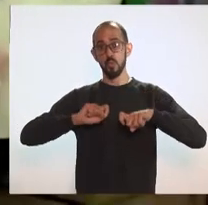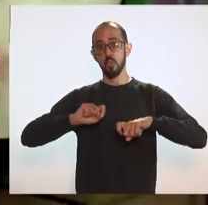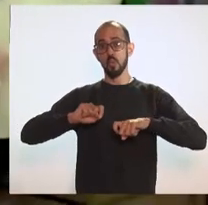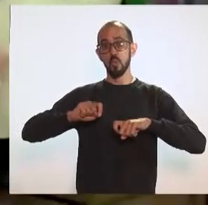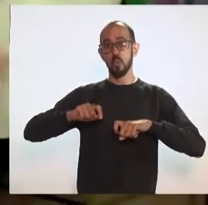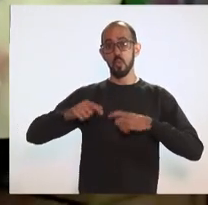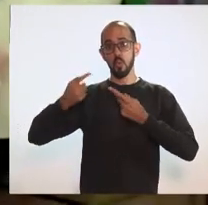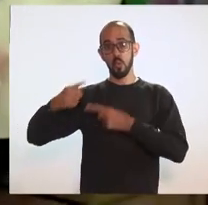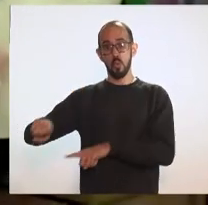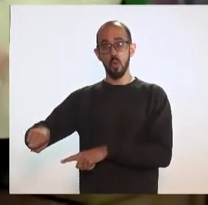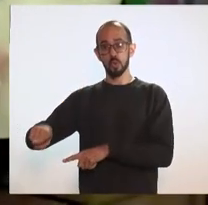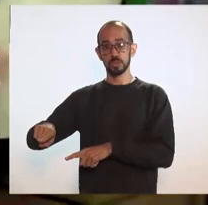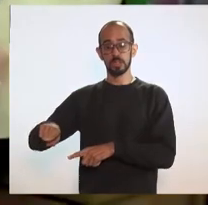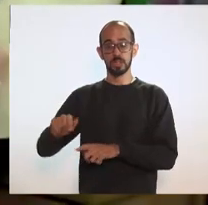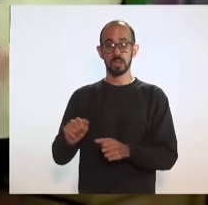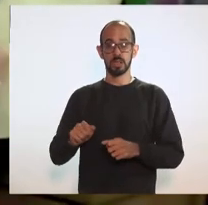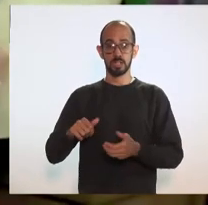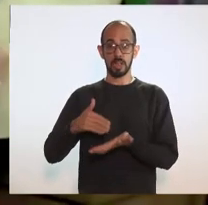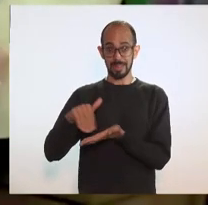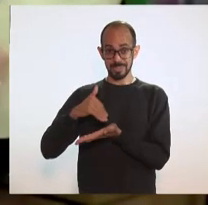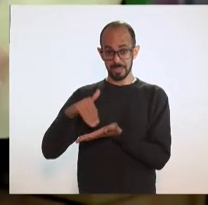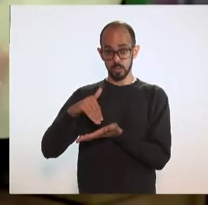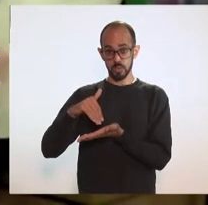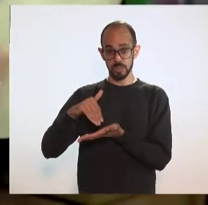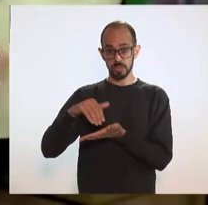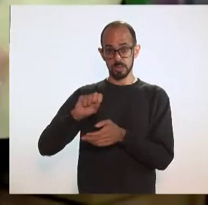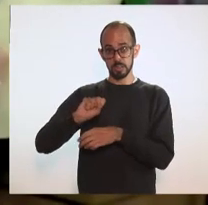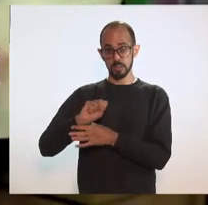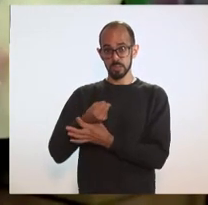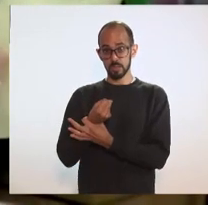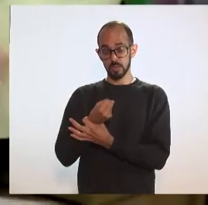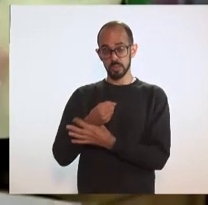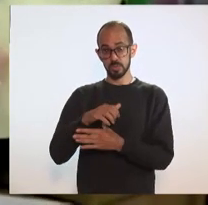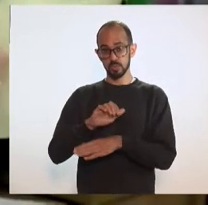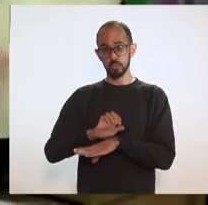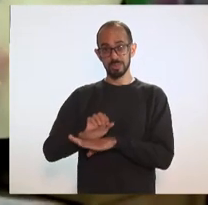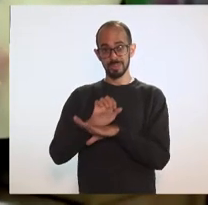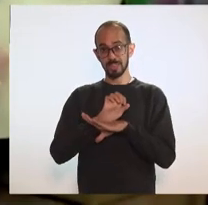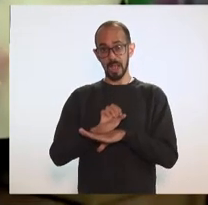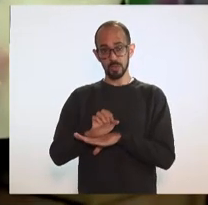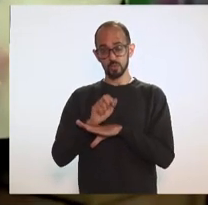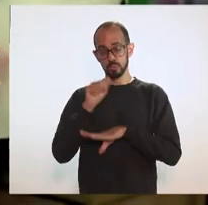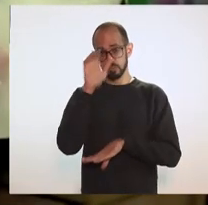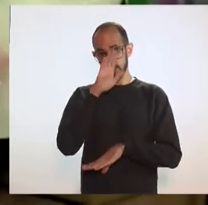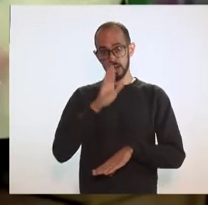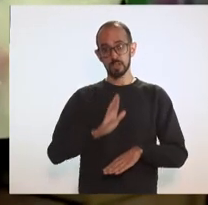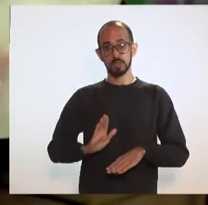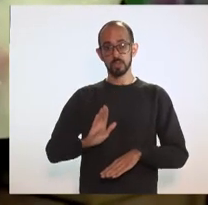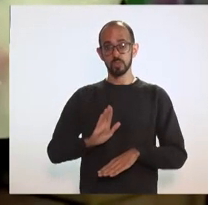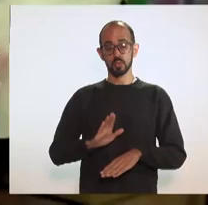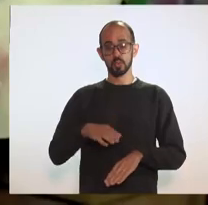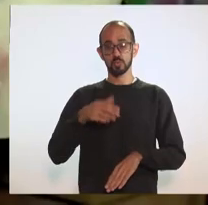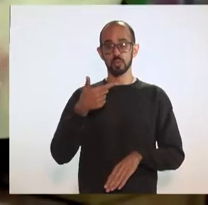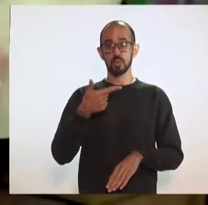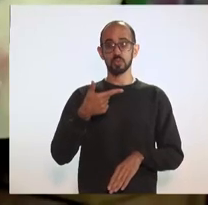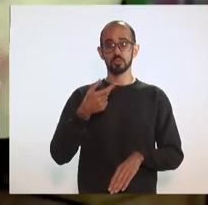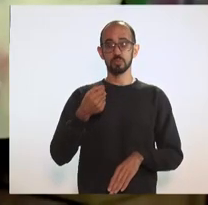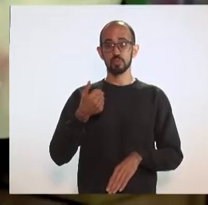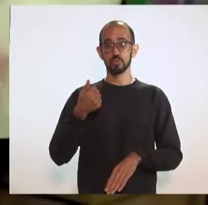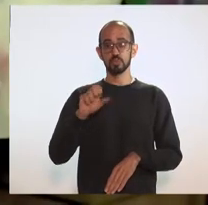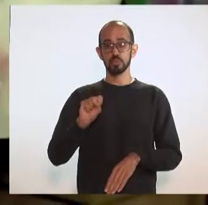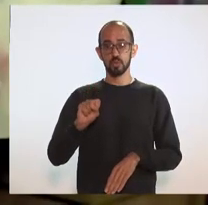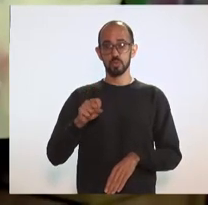sexual contabilizada pela secretaria de segurança dos estados brasileiros entre 2018/2019